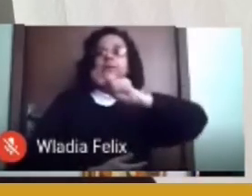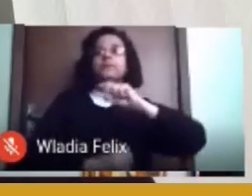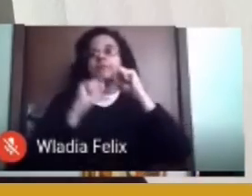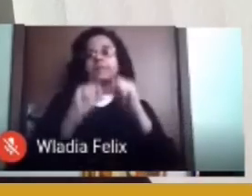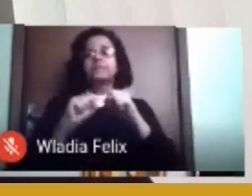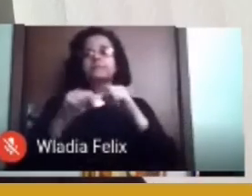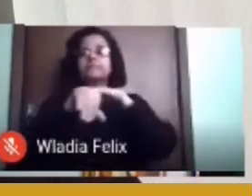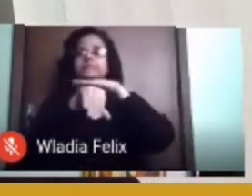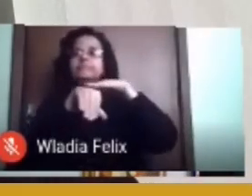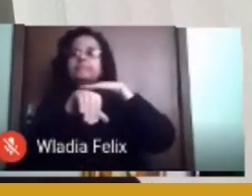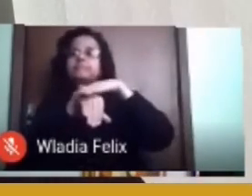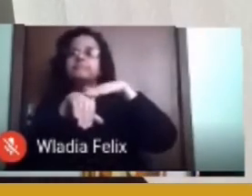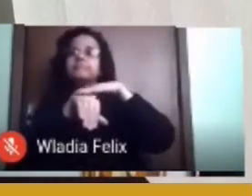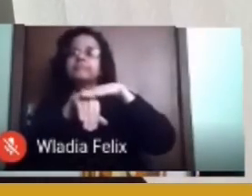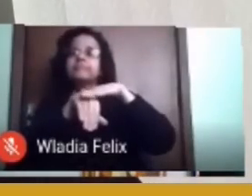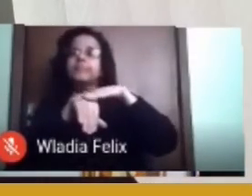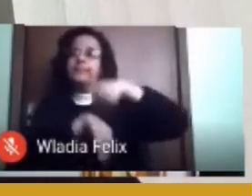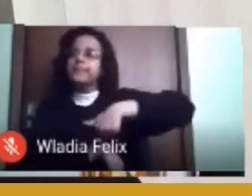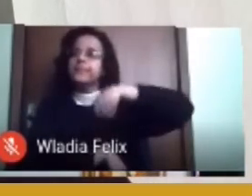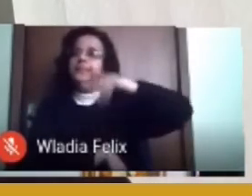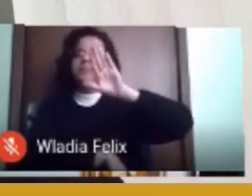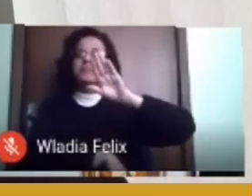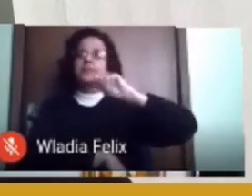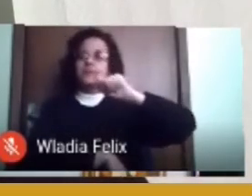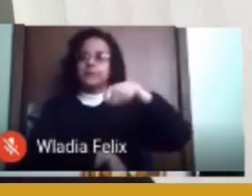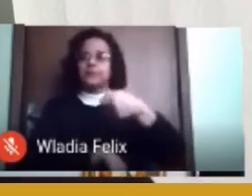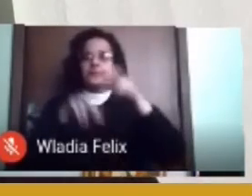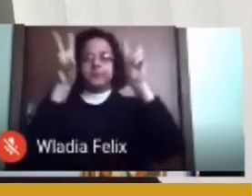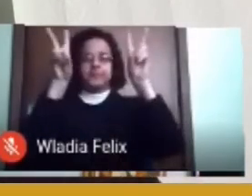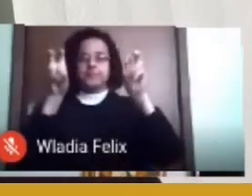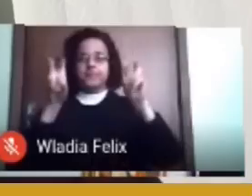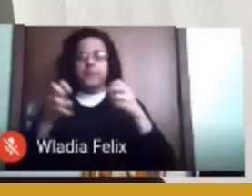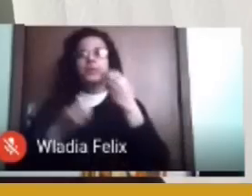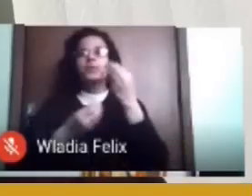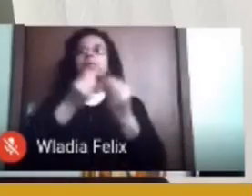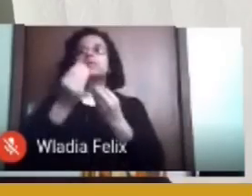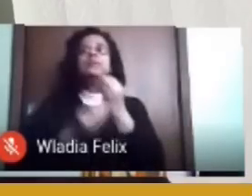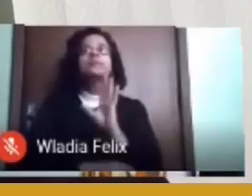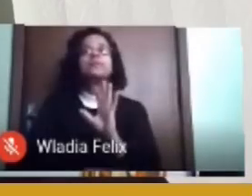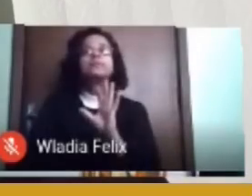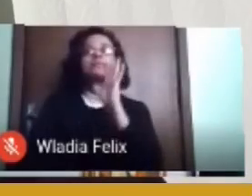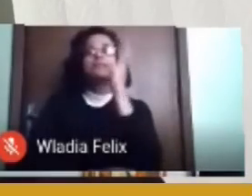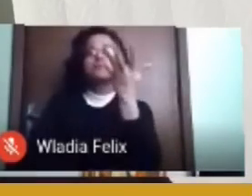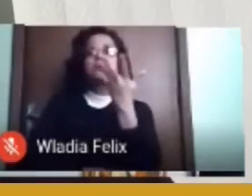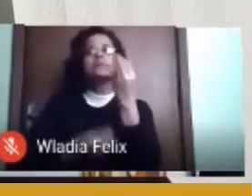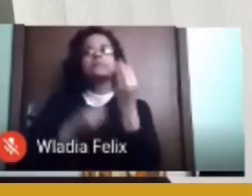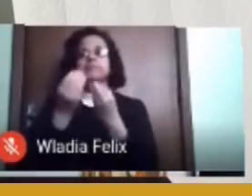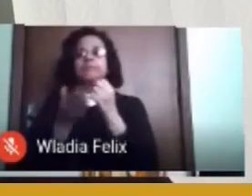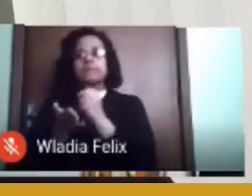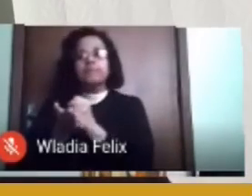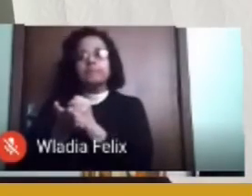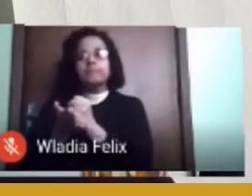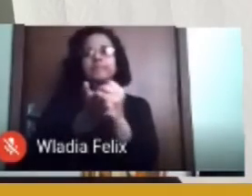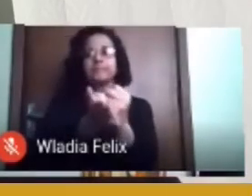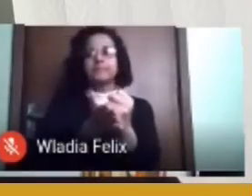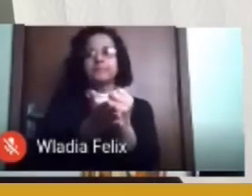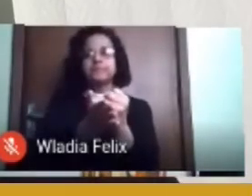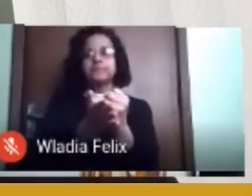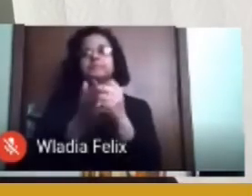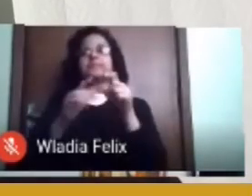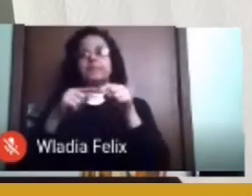processa, entender como podemos ajudar e auxiliar, acredito que dessa forma possamos encaminhar da melhor forma